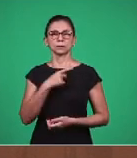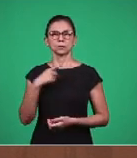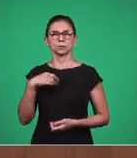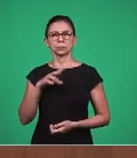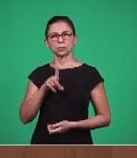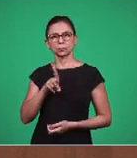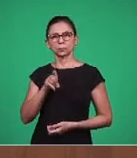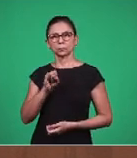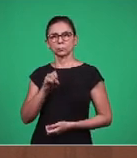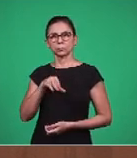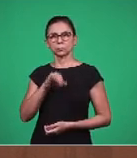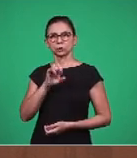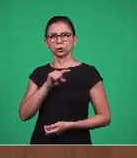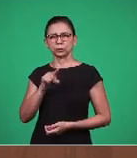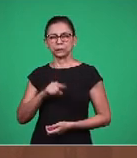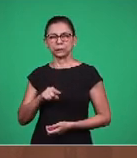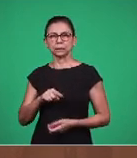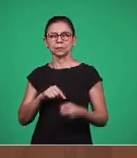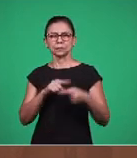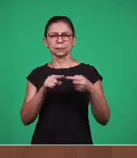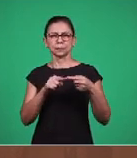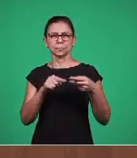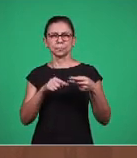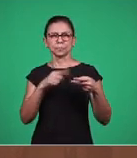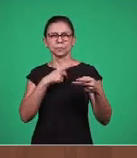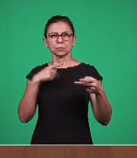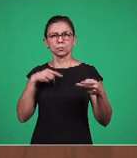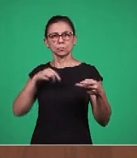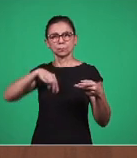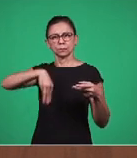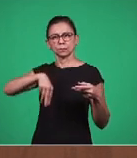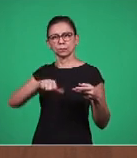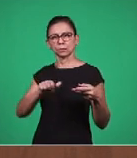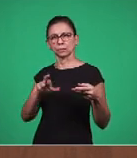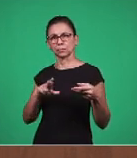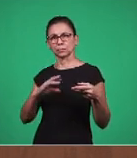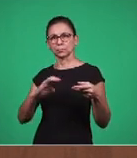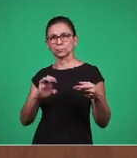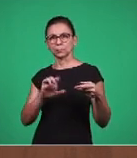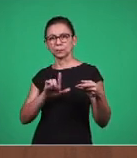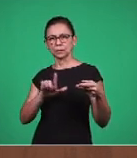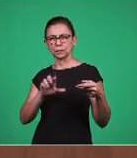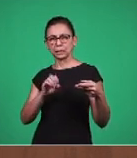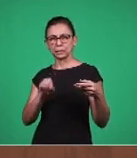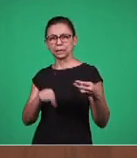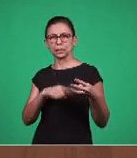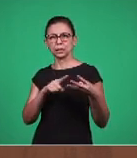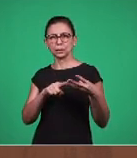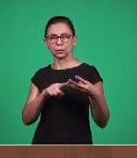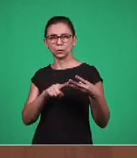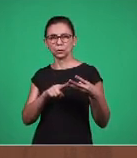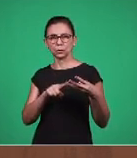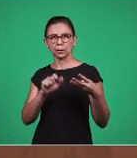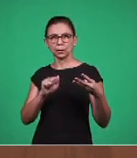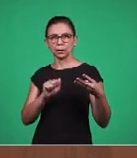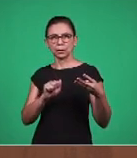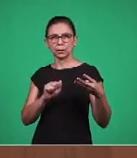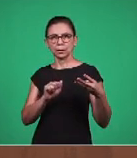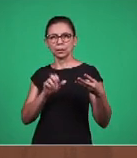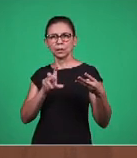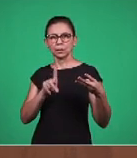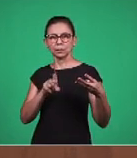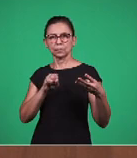pastor Marcelo, que fez a abertura, e o pastor Adaíso. Também